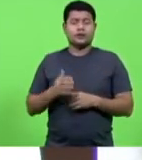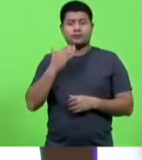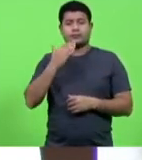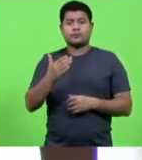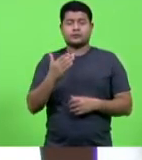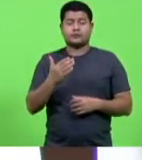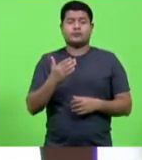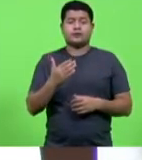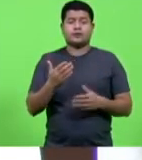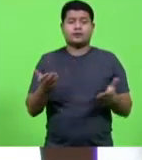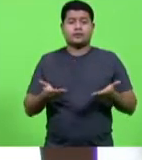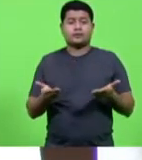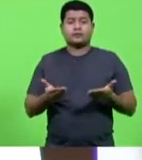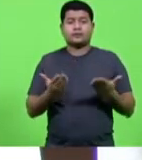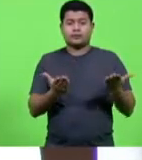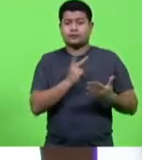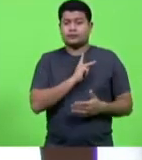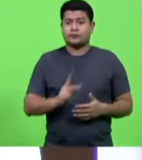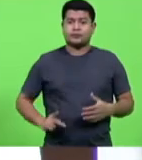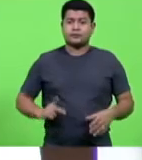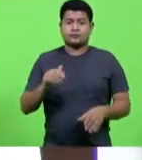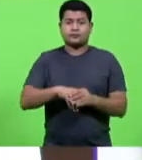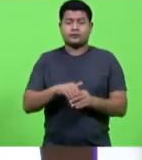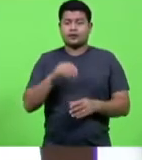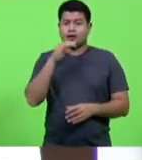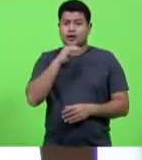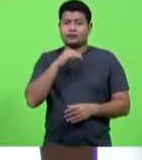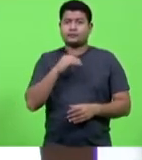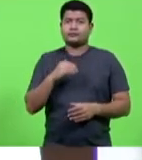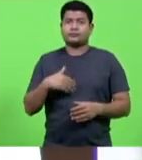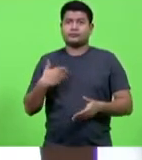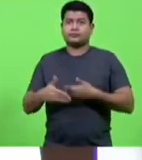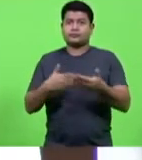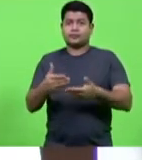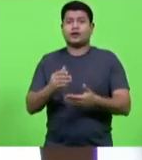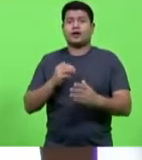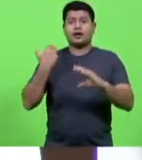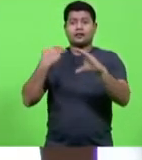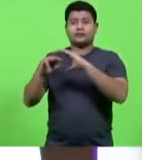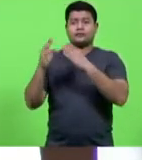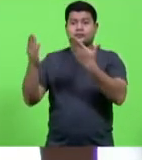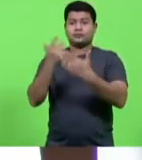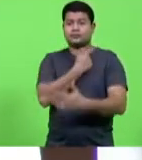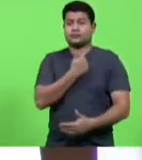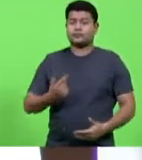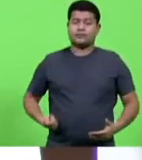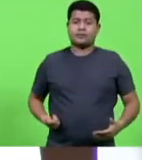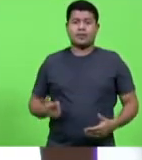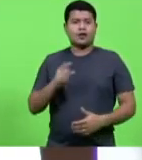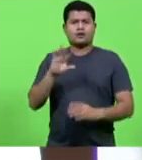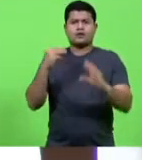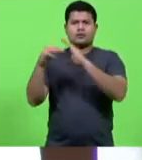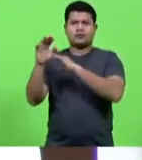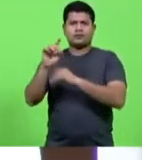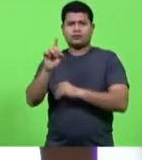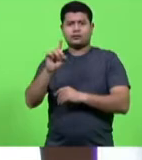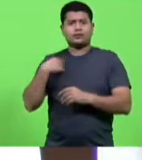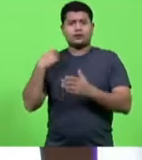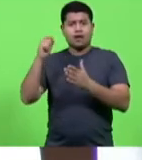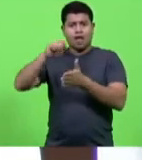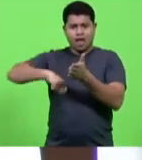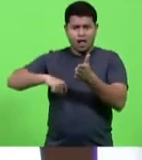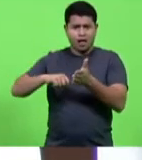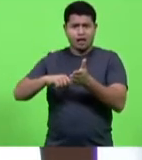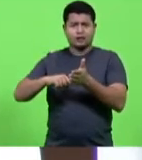que nosso presidente possa votar isso mais rapidamente para enviar para o governo, e não só enviar para o governo sancionar isso daí,